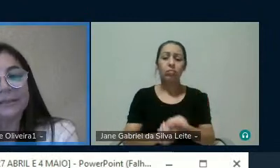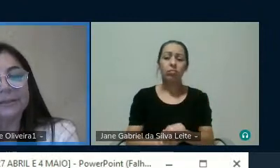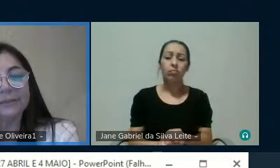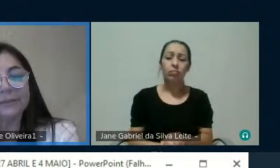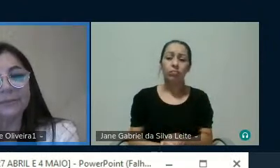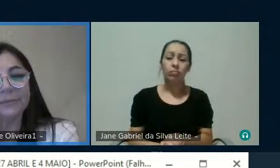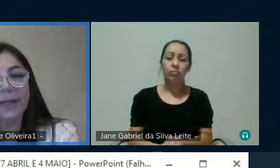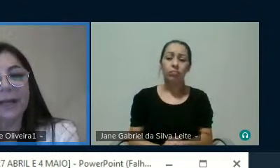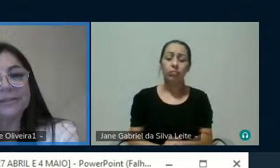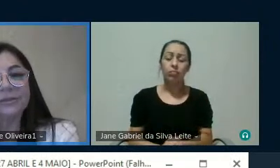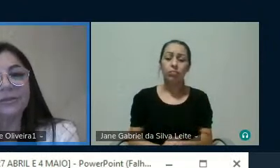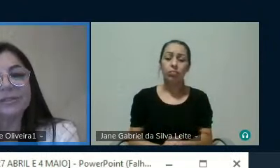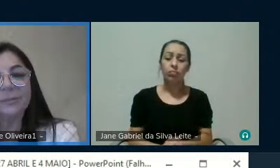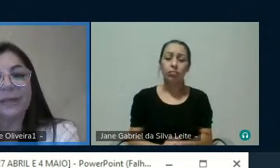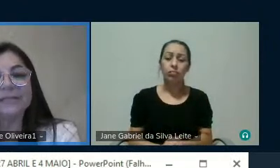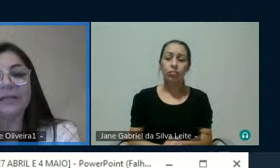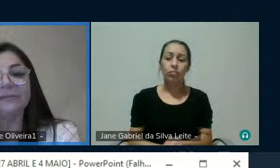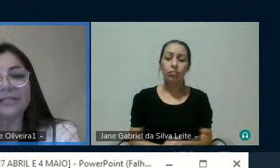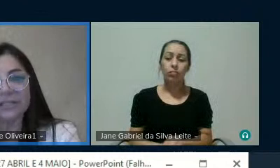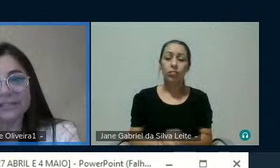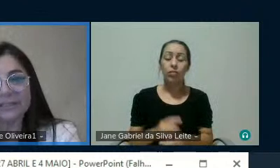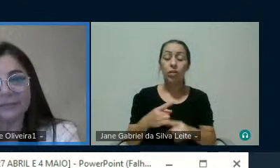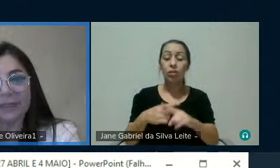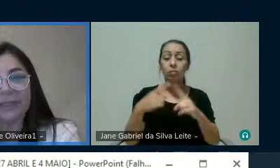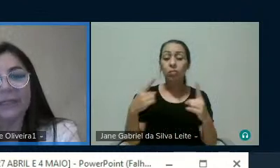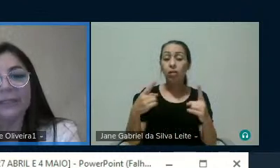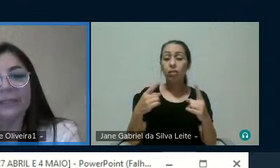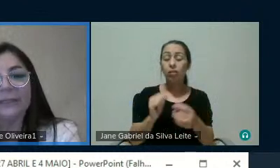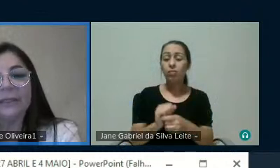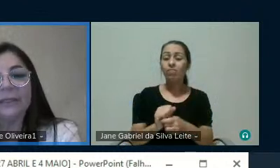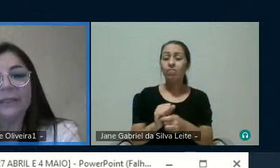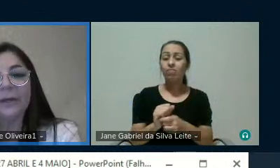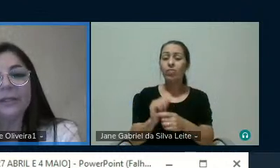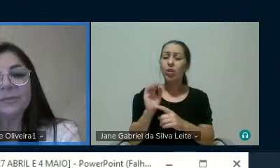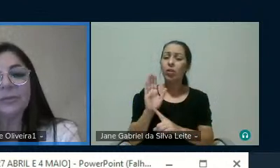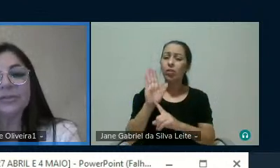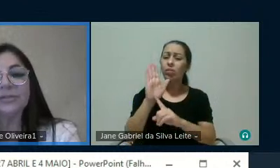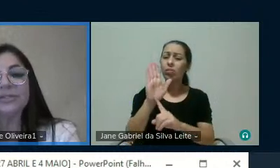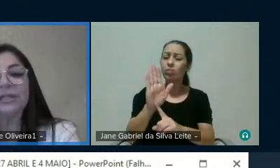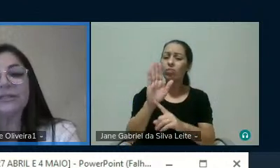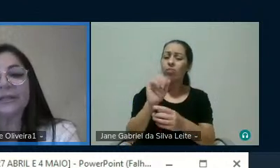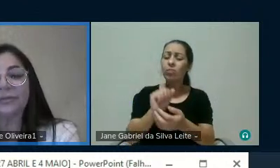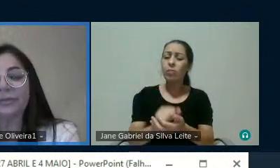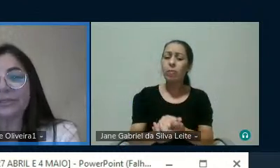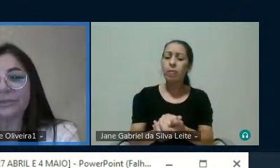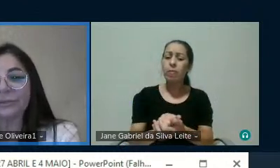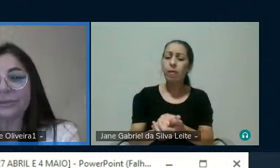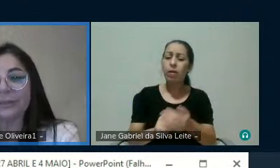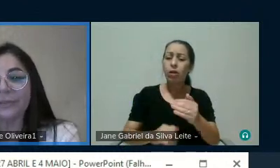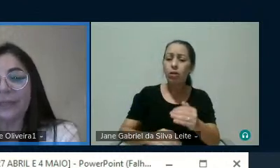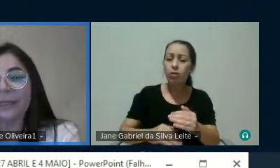Mas a Sutton Spence ela enfatiza que as produções de literatura surda